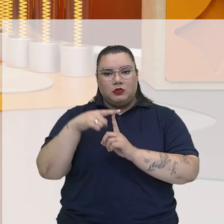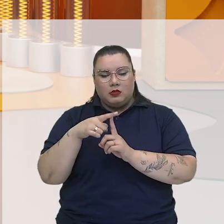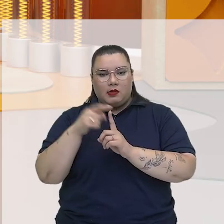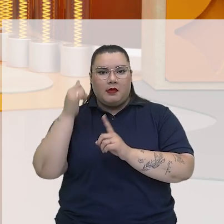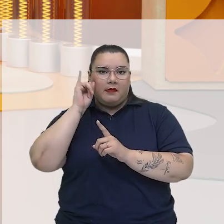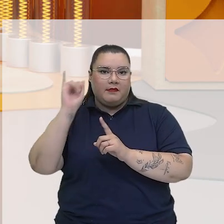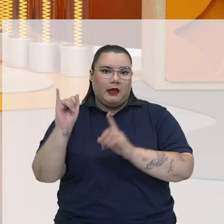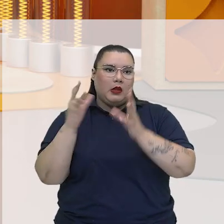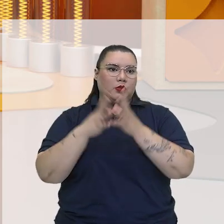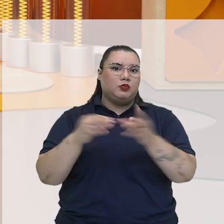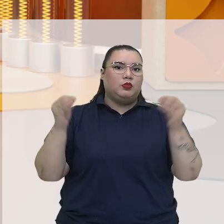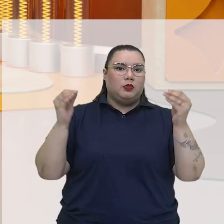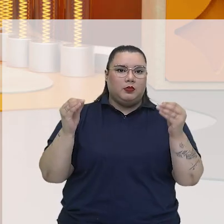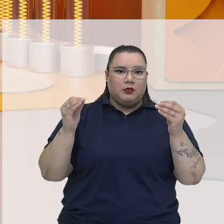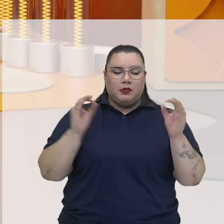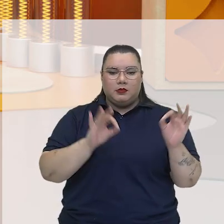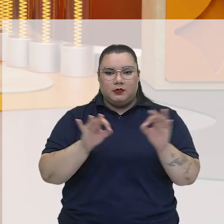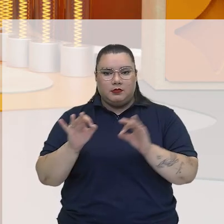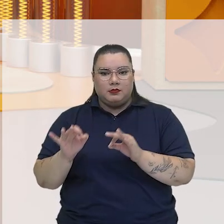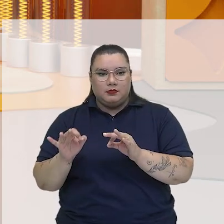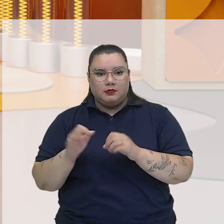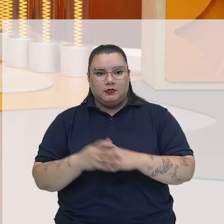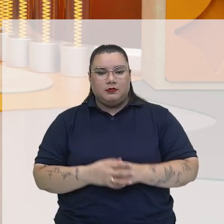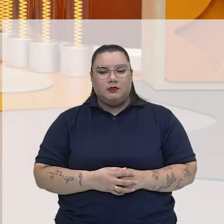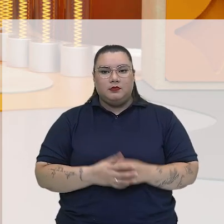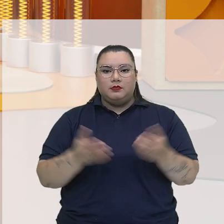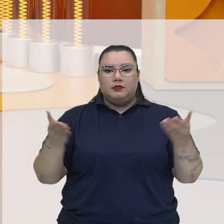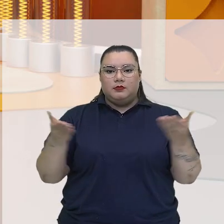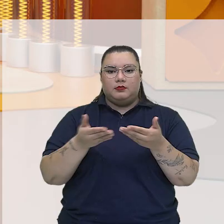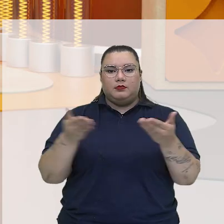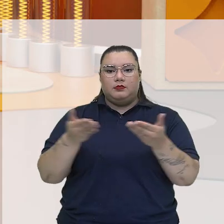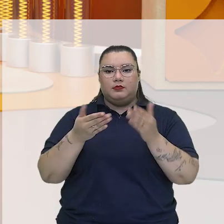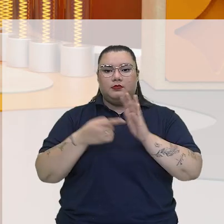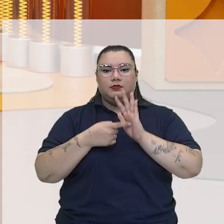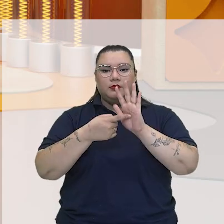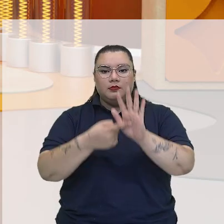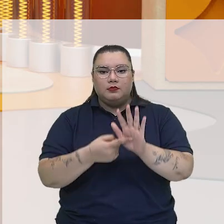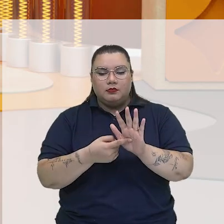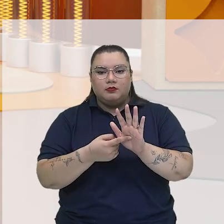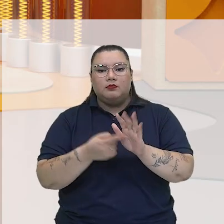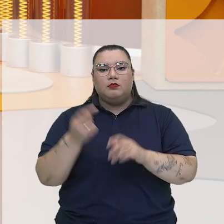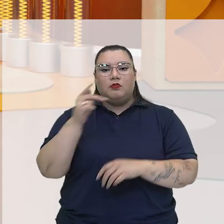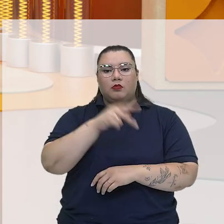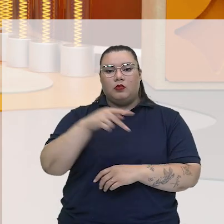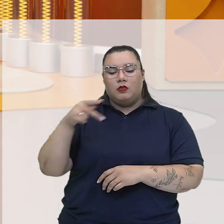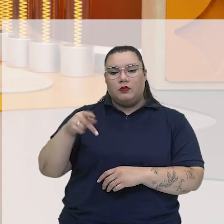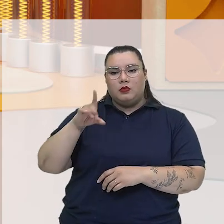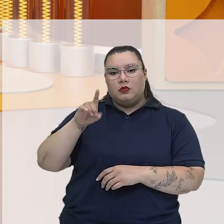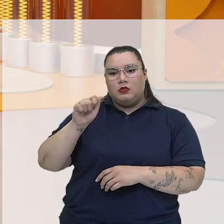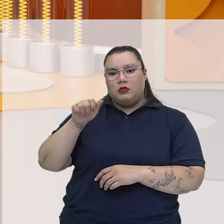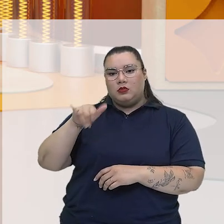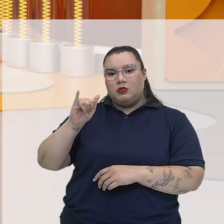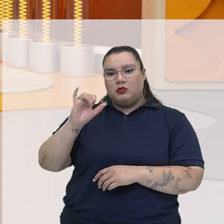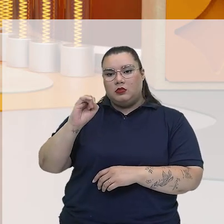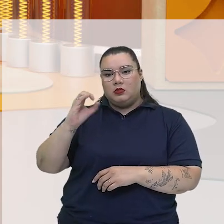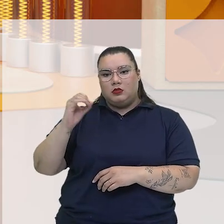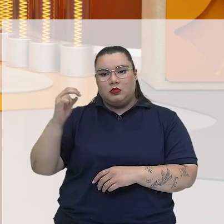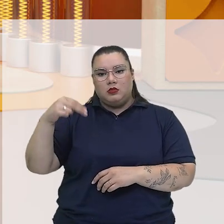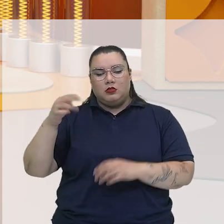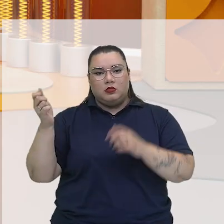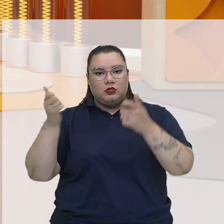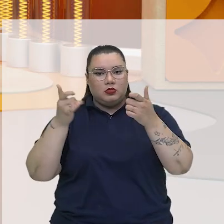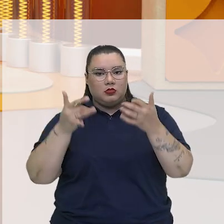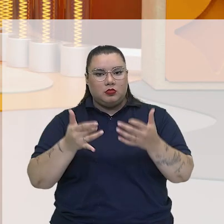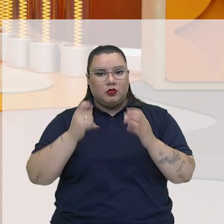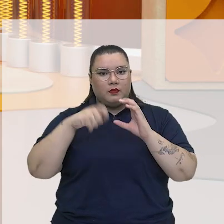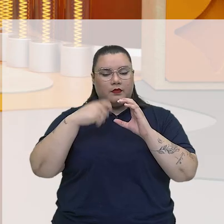espécies não desapareçam. A gente vai agora ouvir as palavras do professor Dyson, de Biologia, para